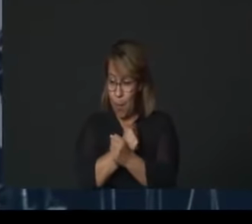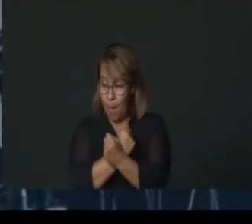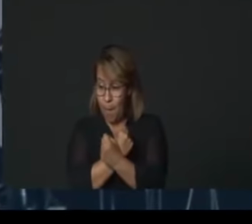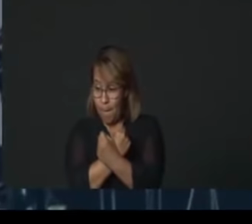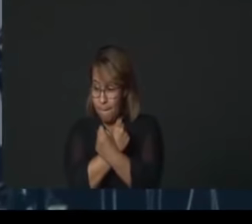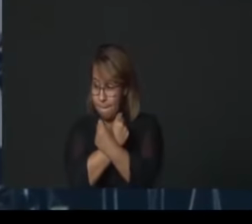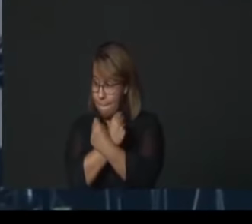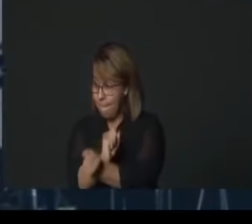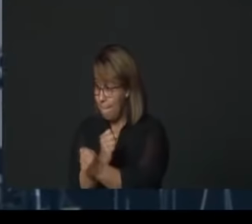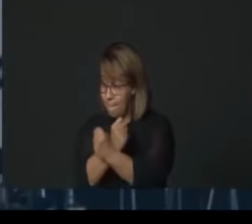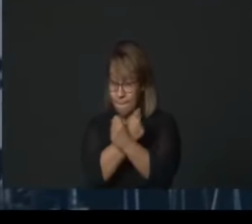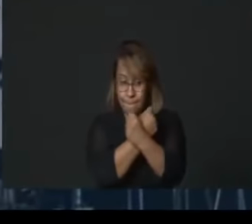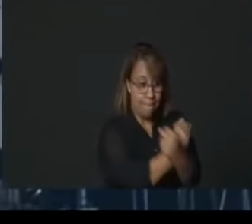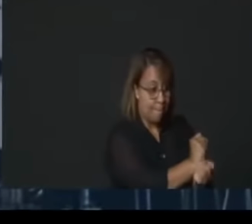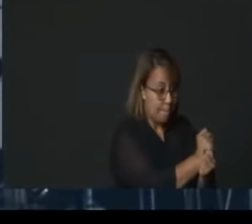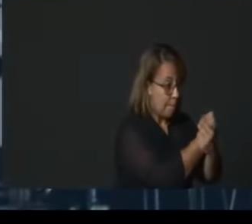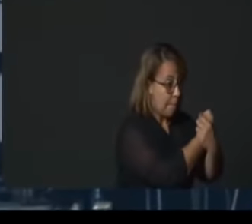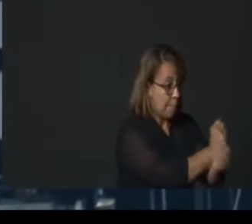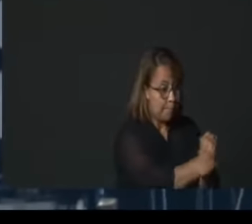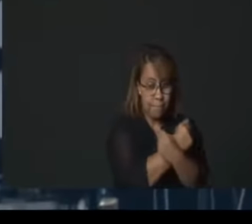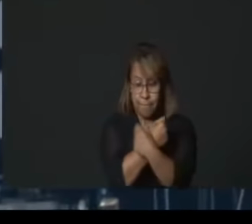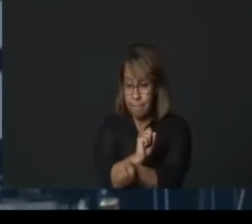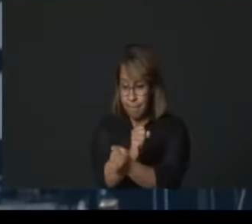quebrou os